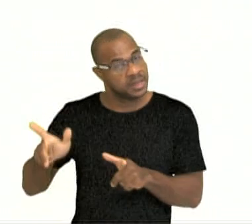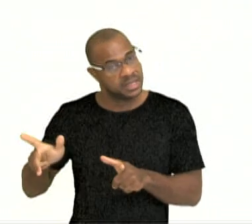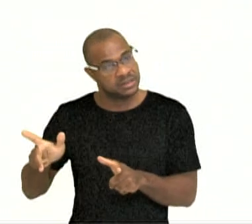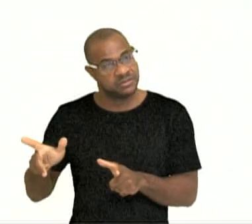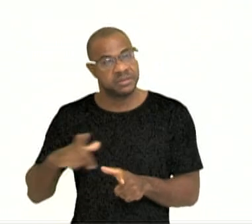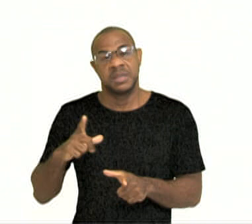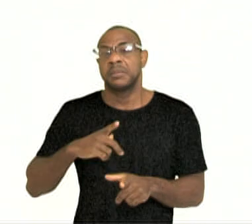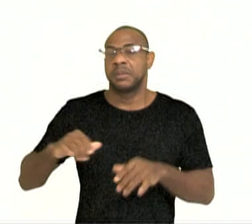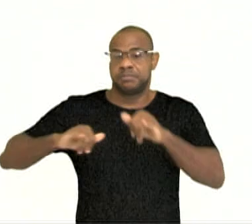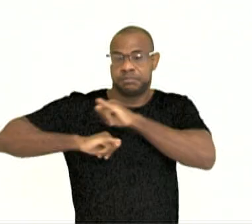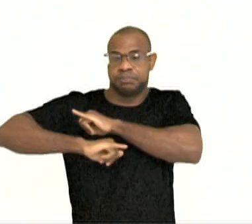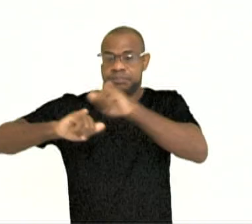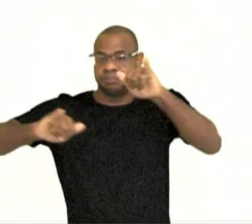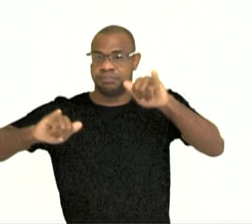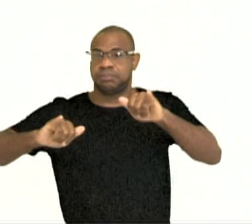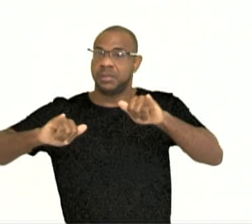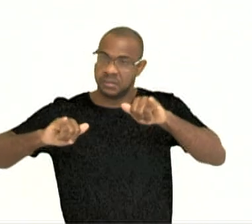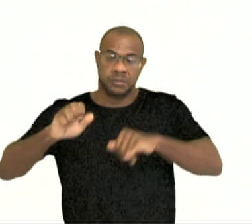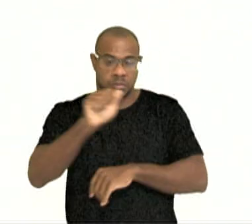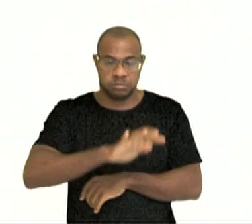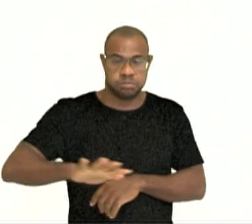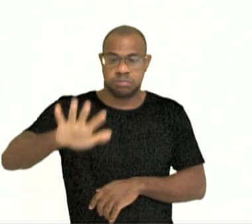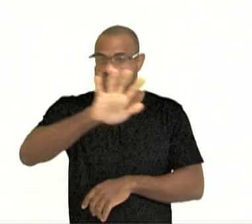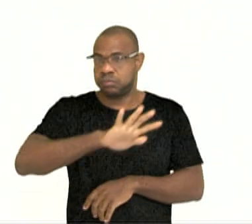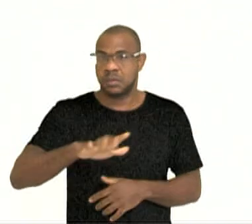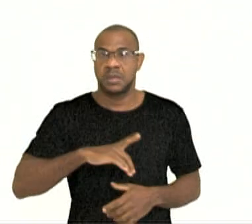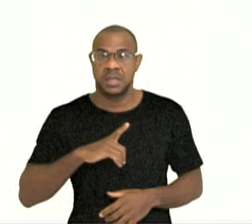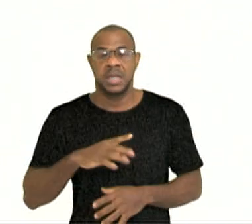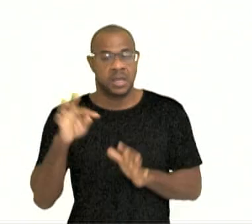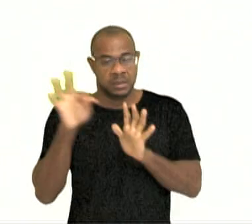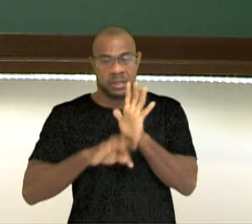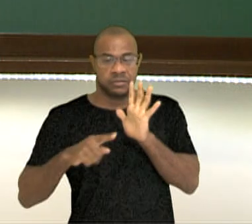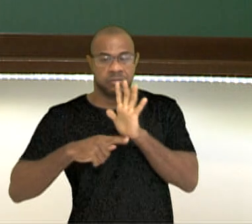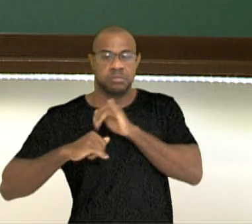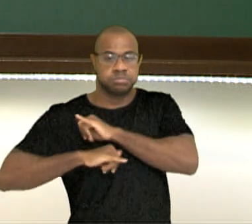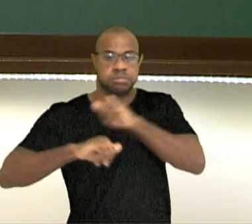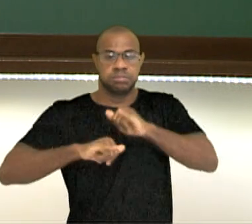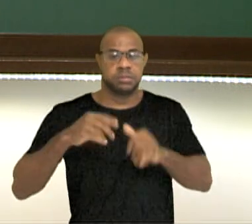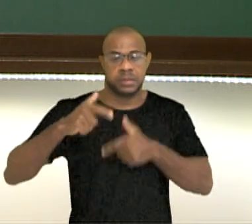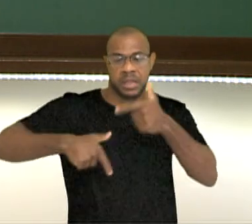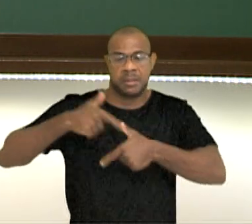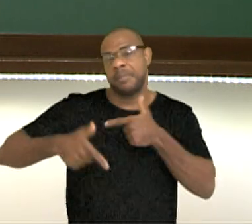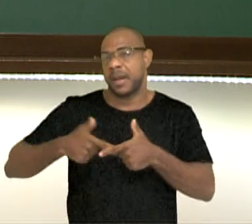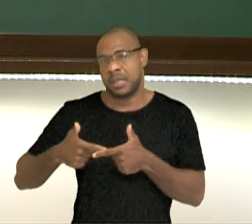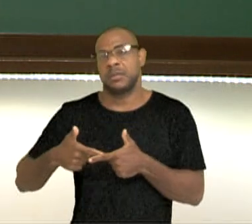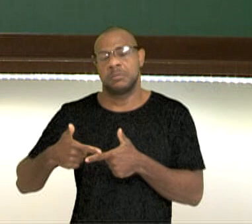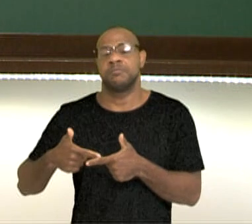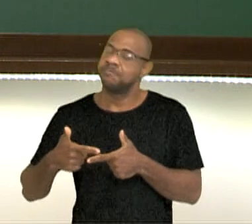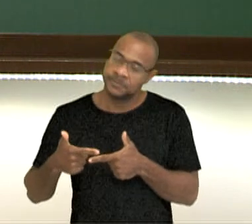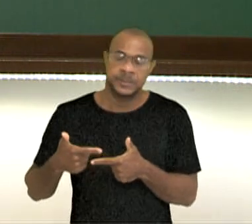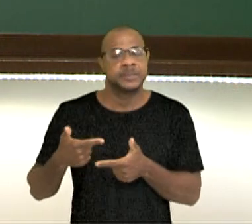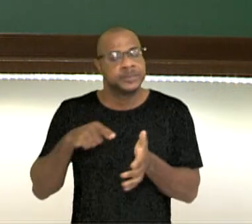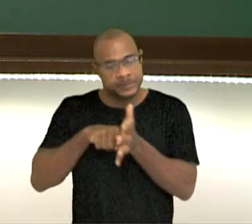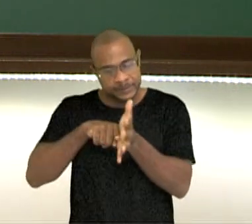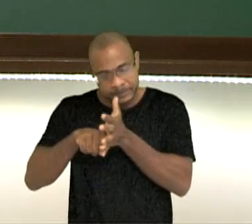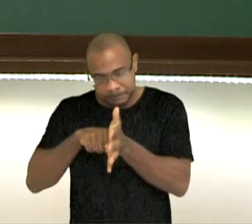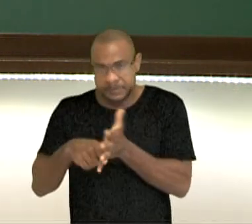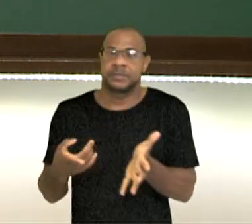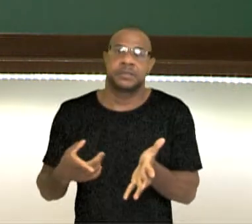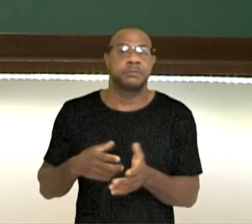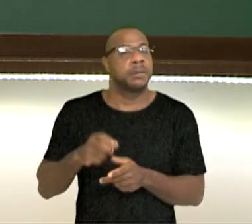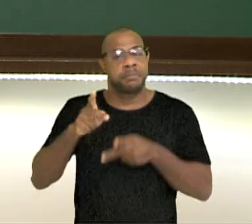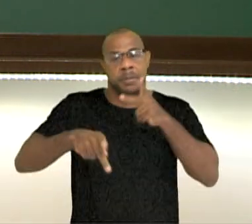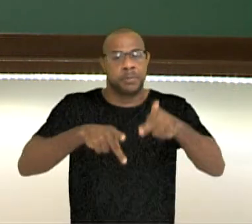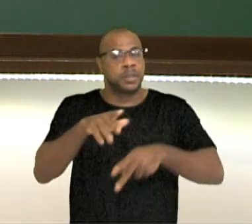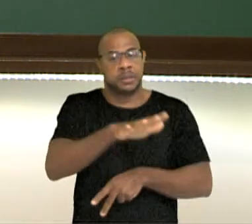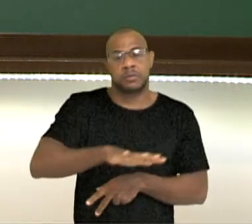público em geral, porque ele é um texto que vai trazer a divulgação dos trabalhos científicos, mas para a população em geral, e